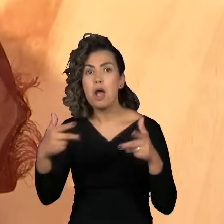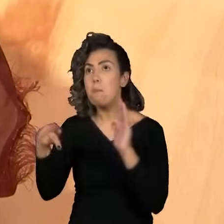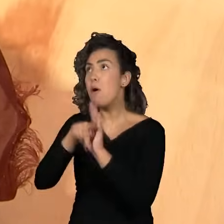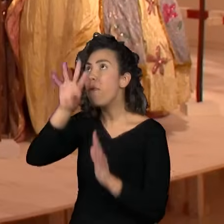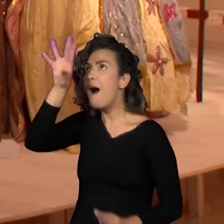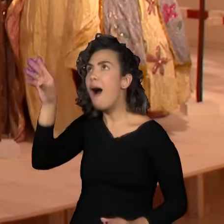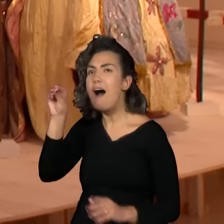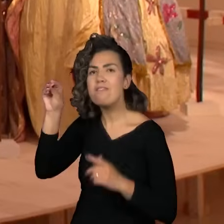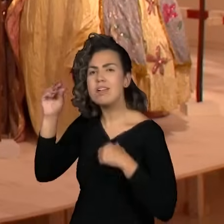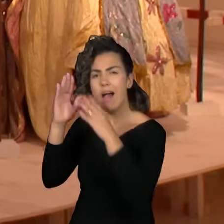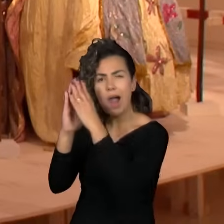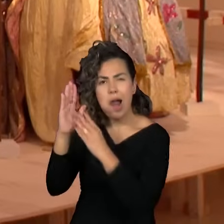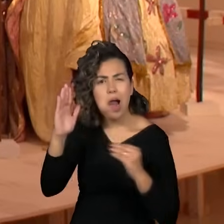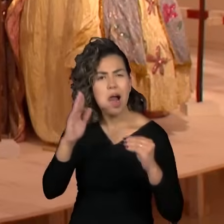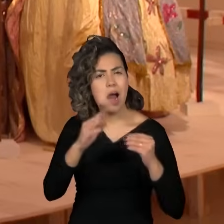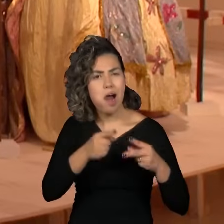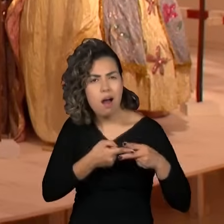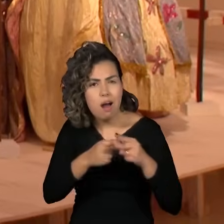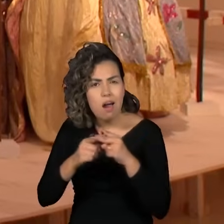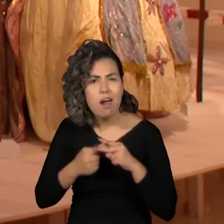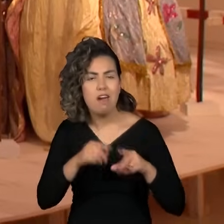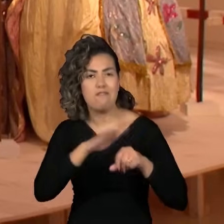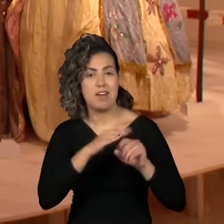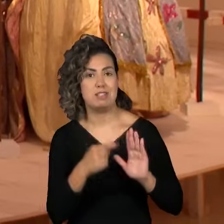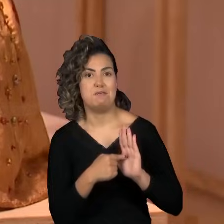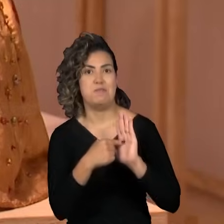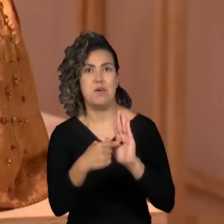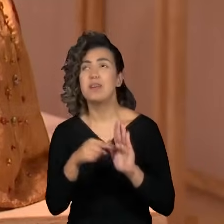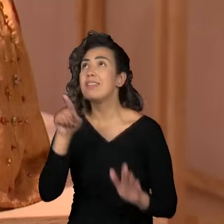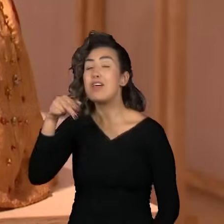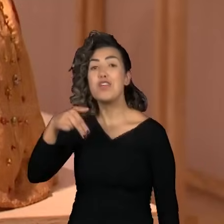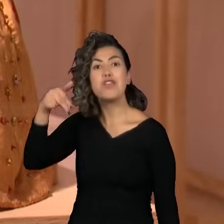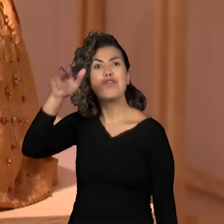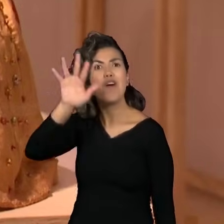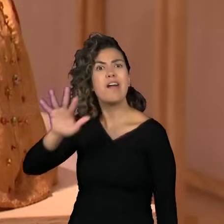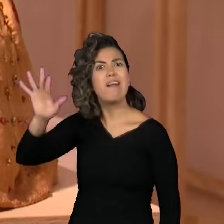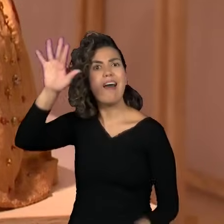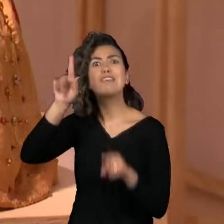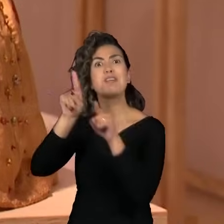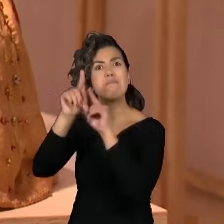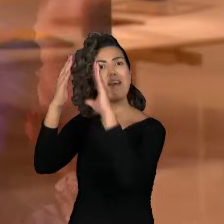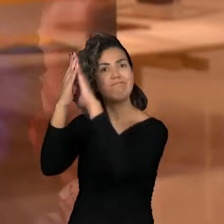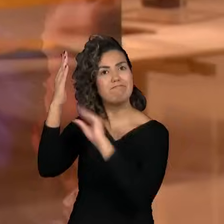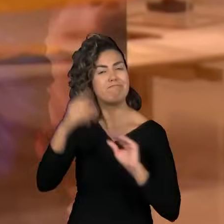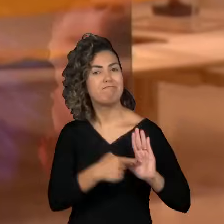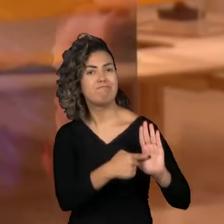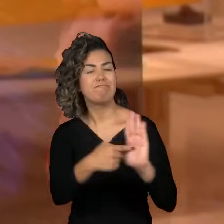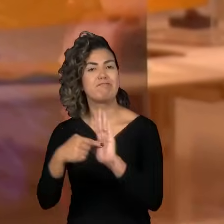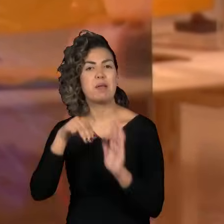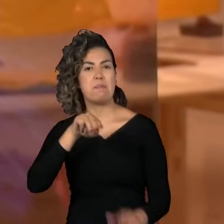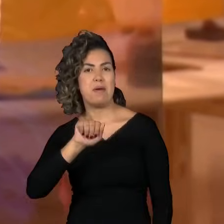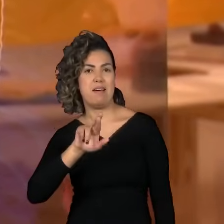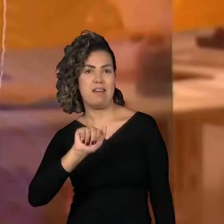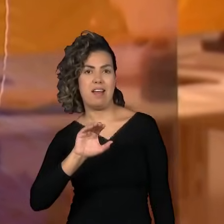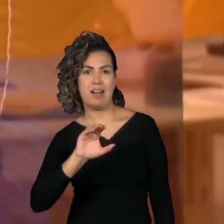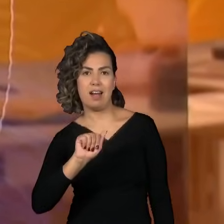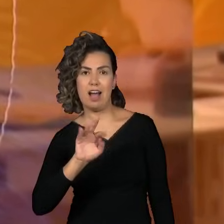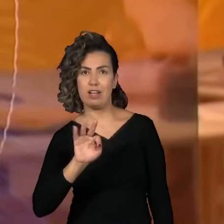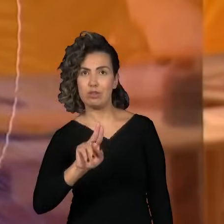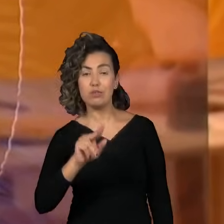africanos. Do Museu do Homem do Nordeste, a beleza dos adereços do maracatu. A cacique